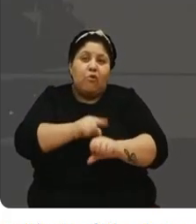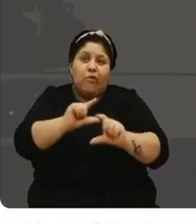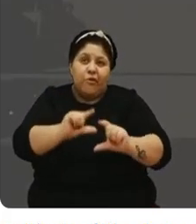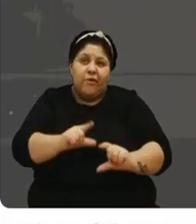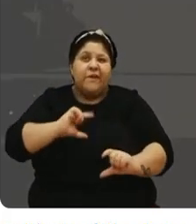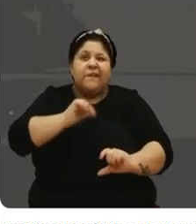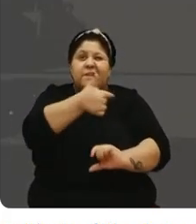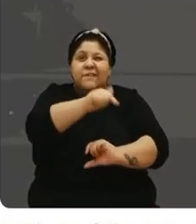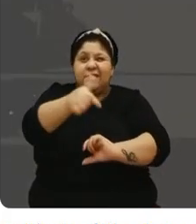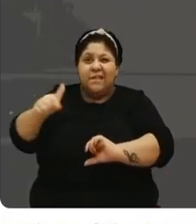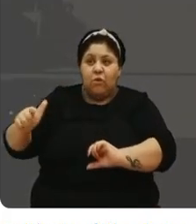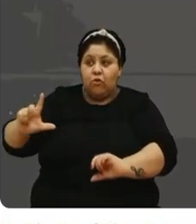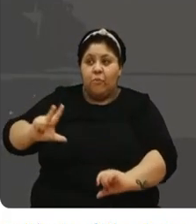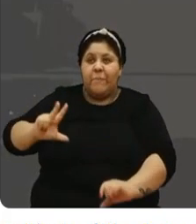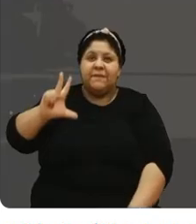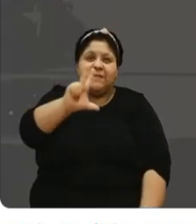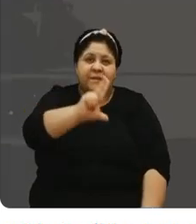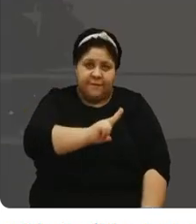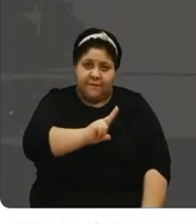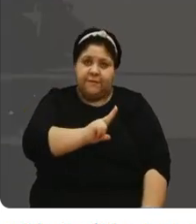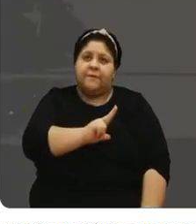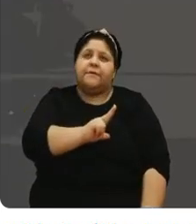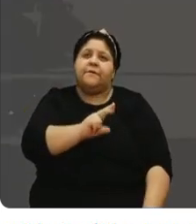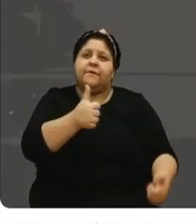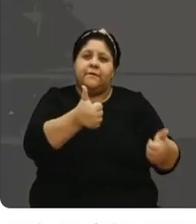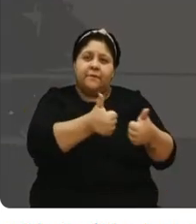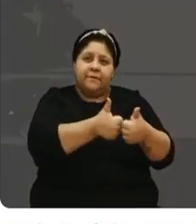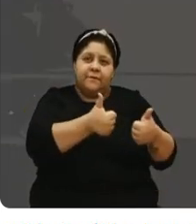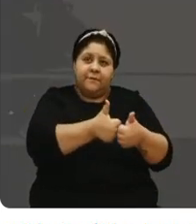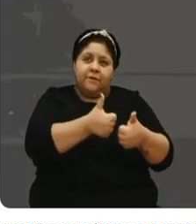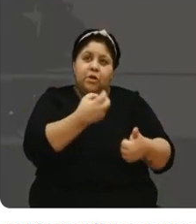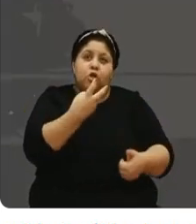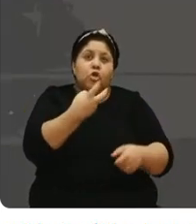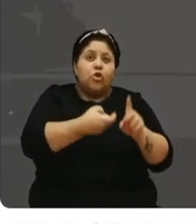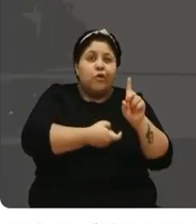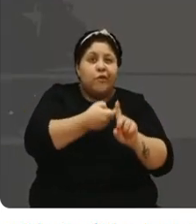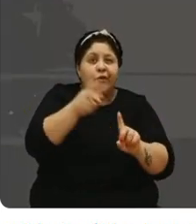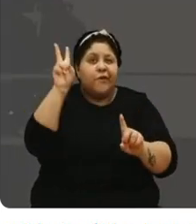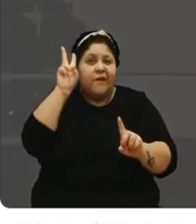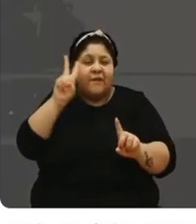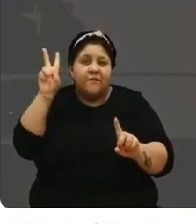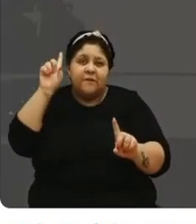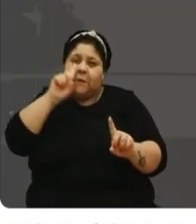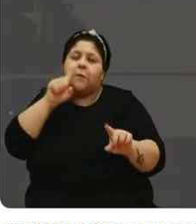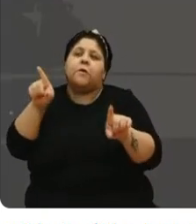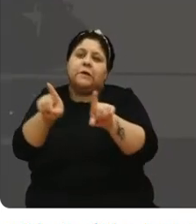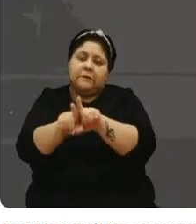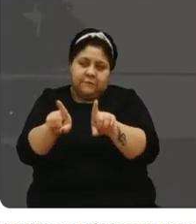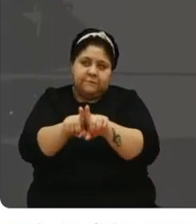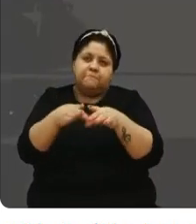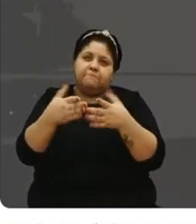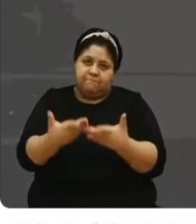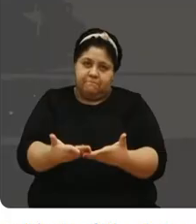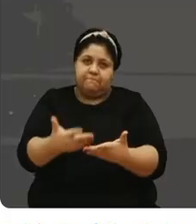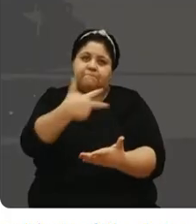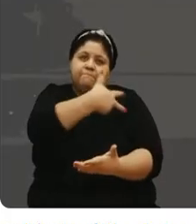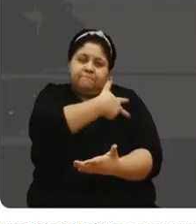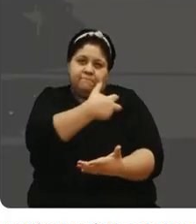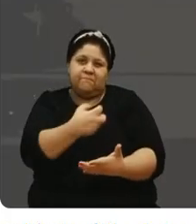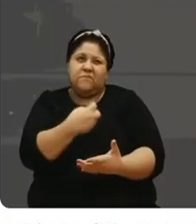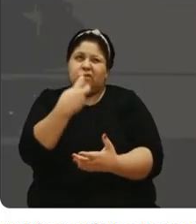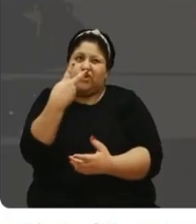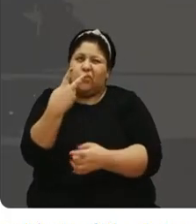Eu tenho um terceiro paciente, que é um lactente de 2 meses. E a história da mãe também. Mãe vacinada